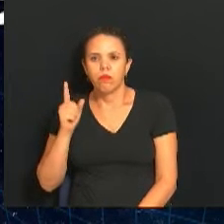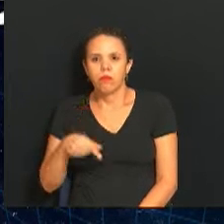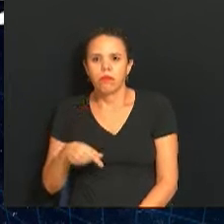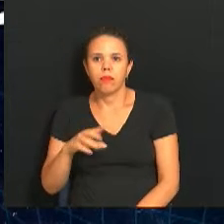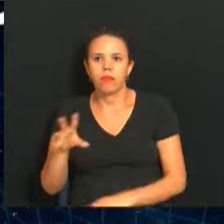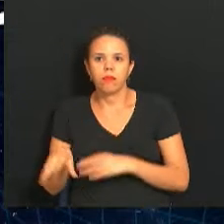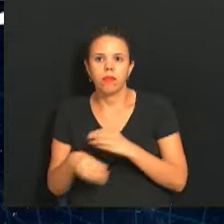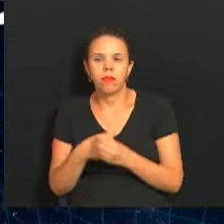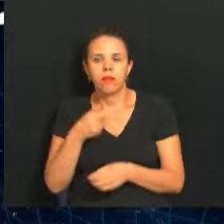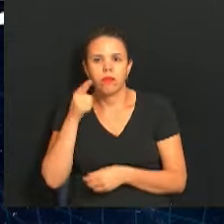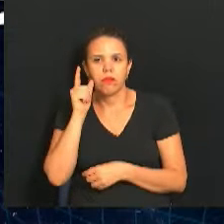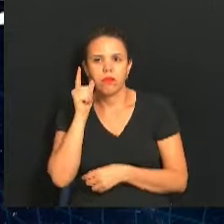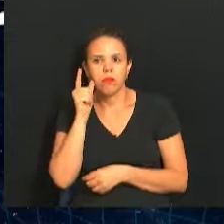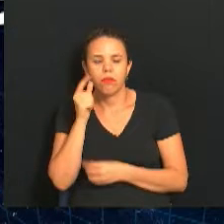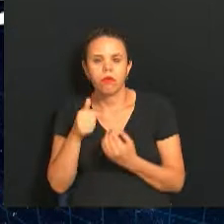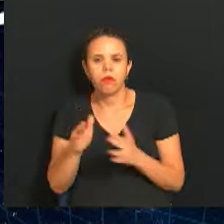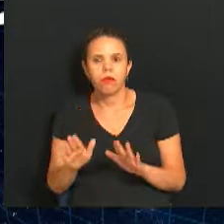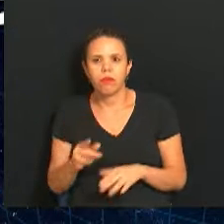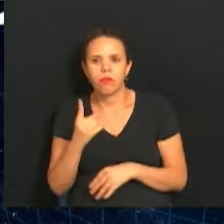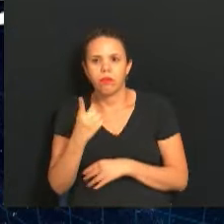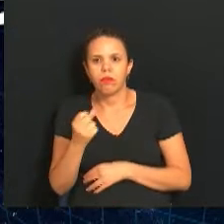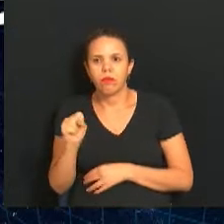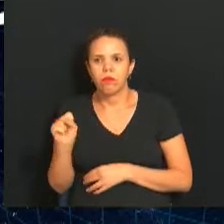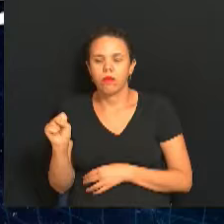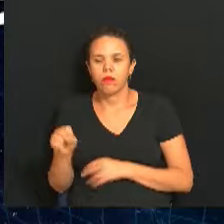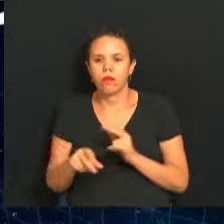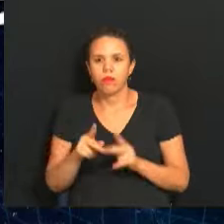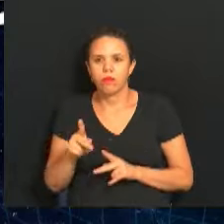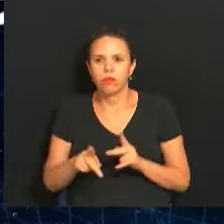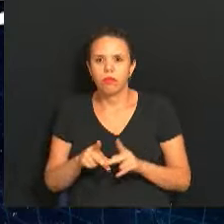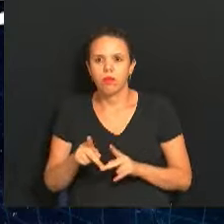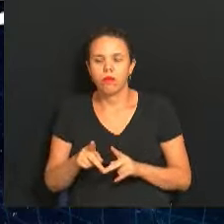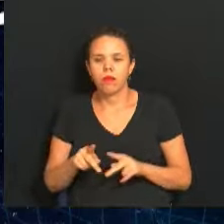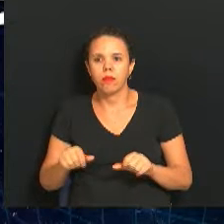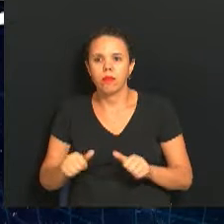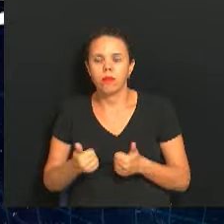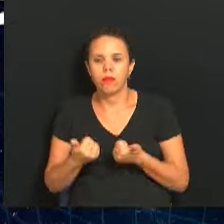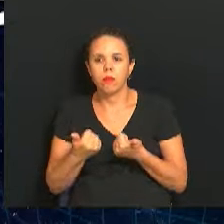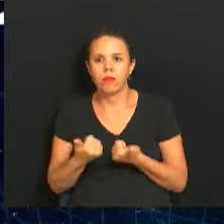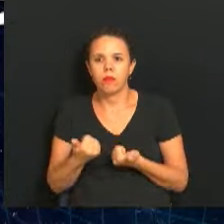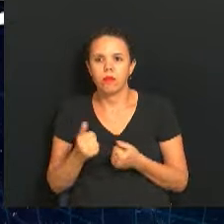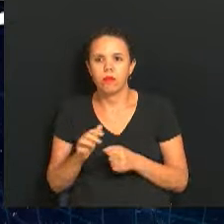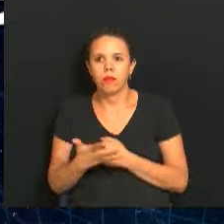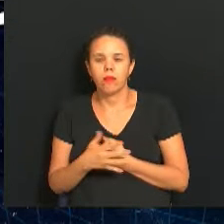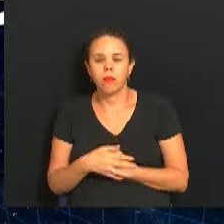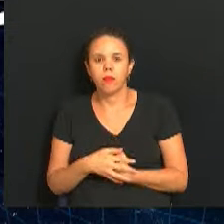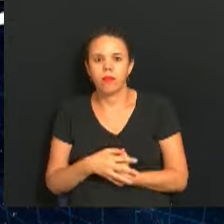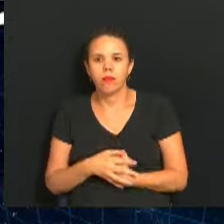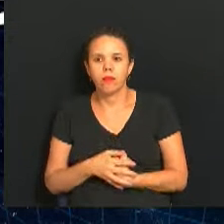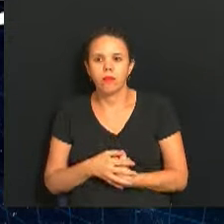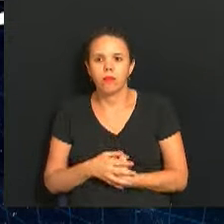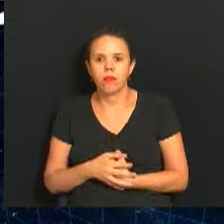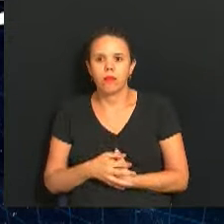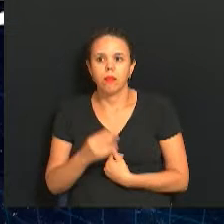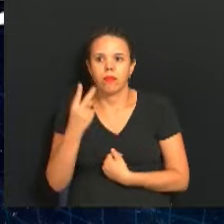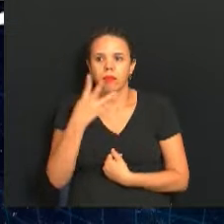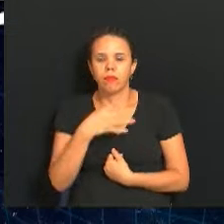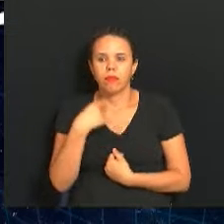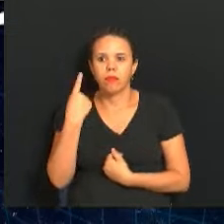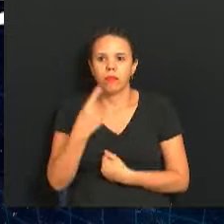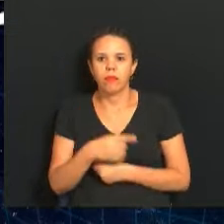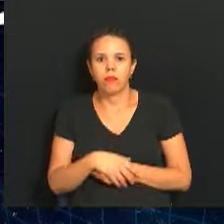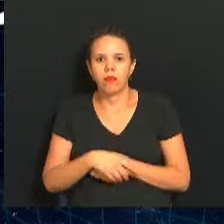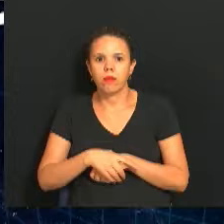atualizados ontem. 108 pessoas testaram positivo para a Covid-19 nas últimas 24